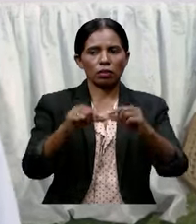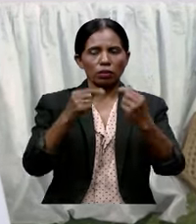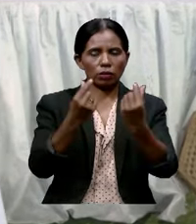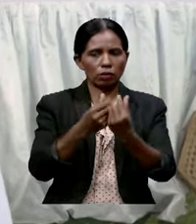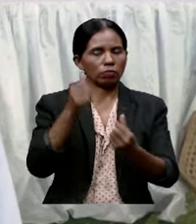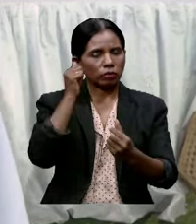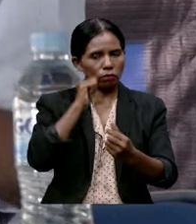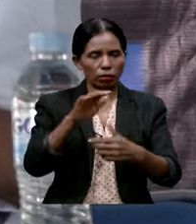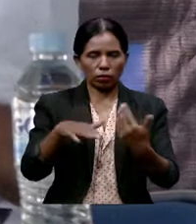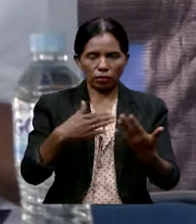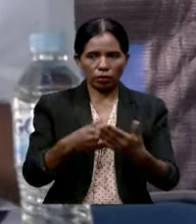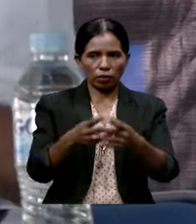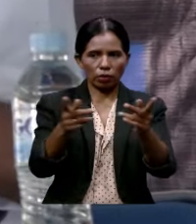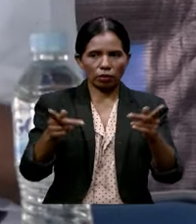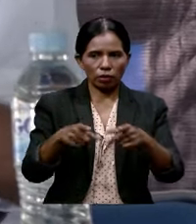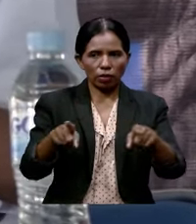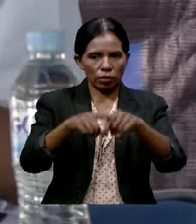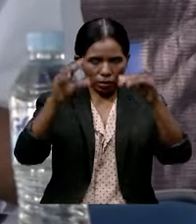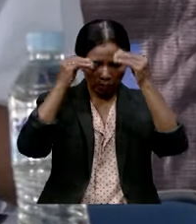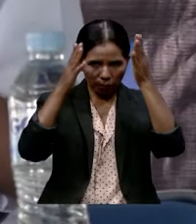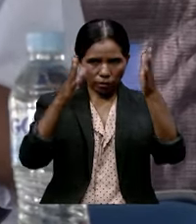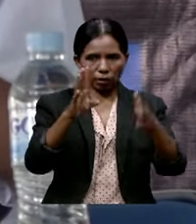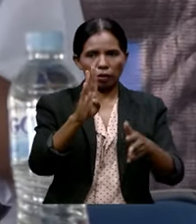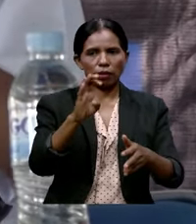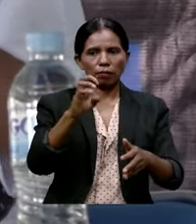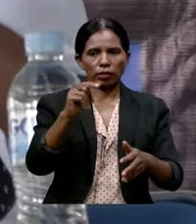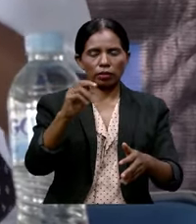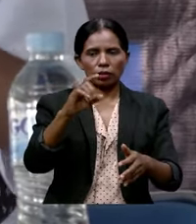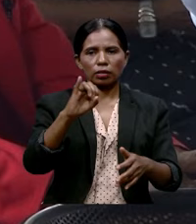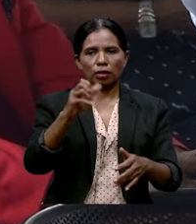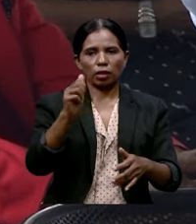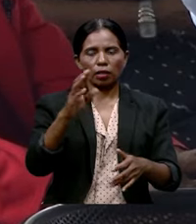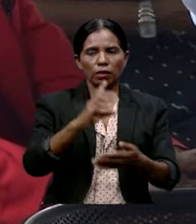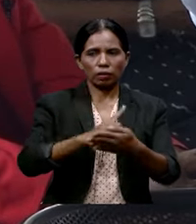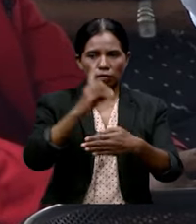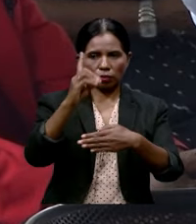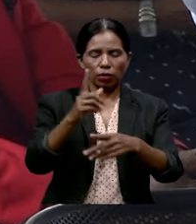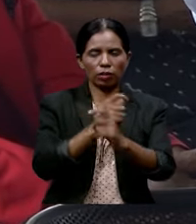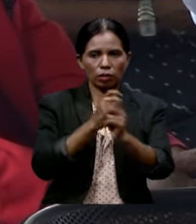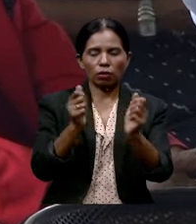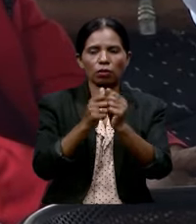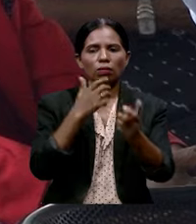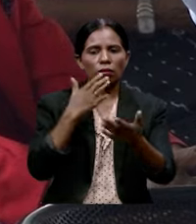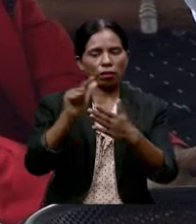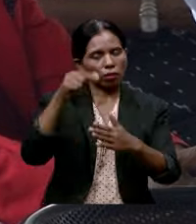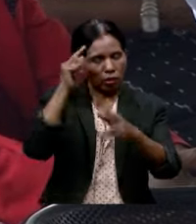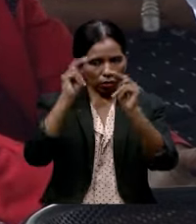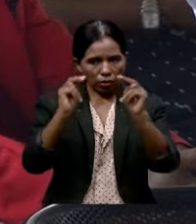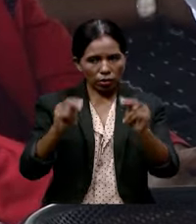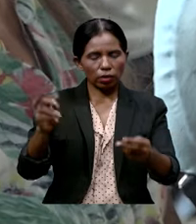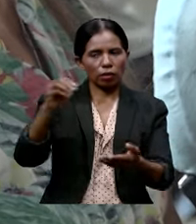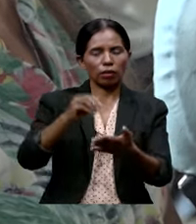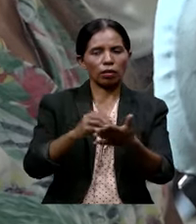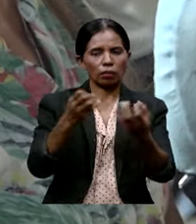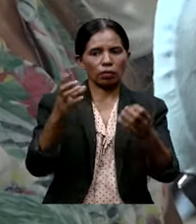feto. Ia fating hanesan profesor Benjamin Cortreal hateteng atu desenvolve liantetu ne hodia governo precisa investe